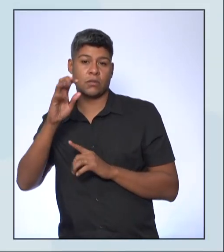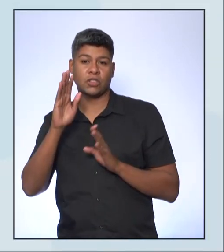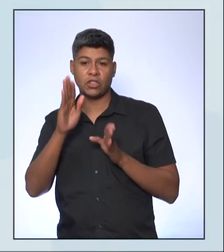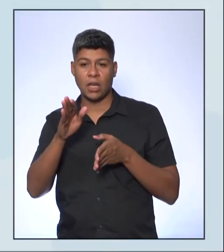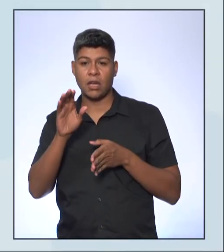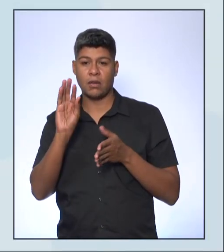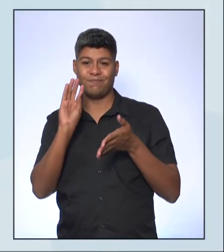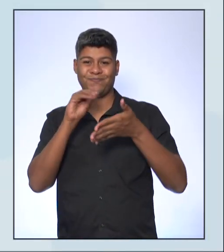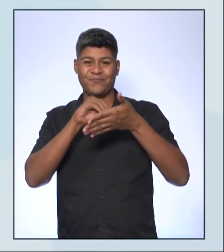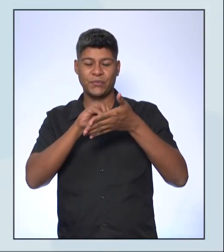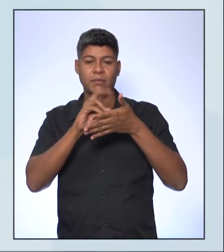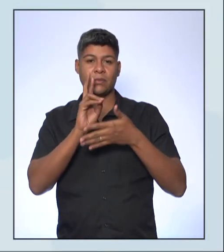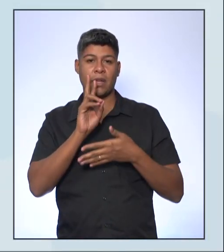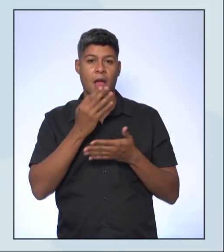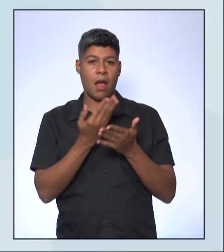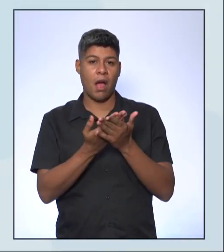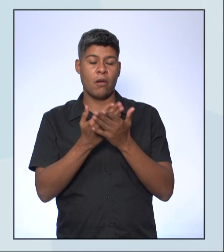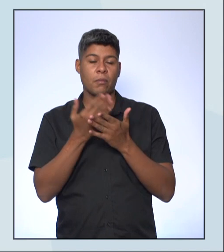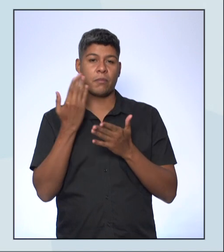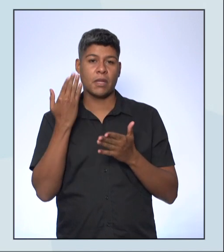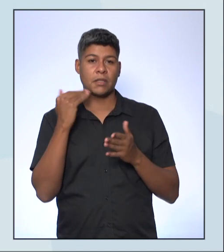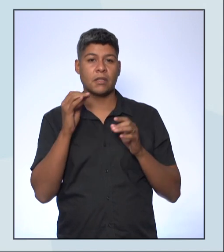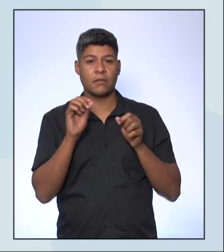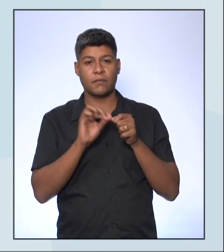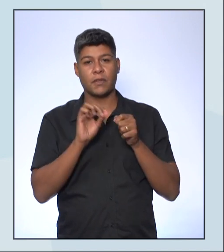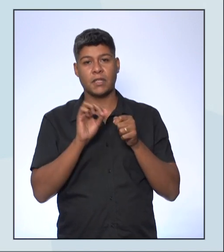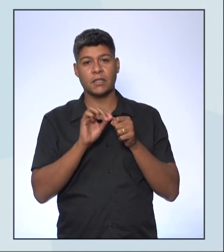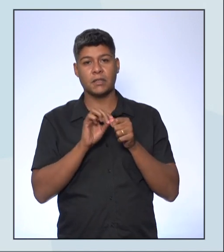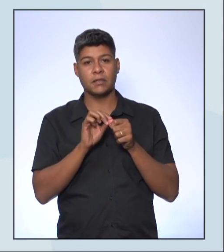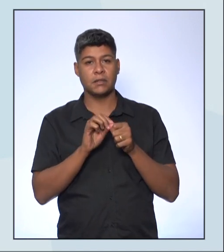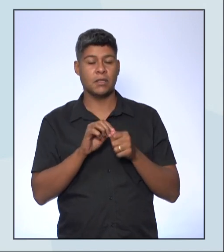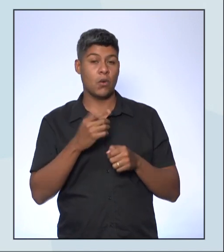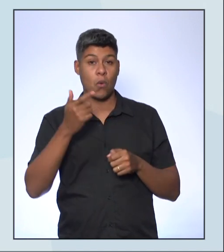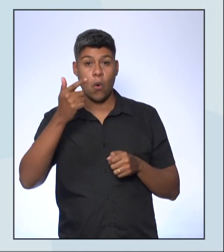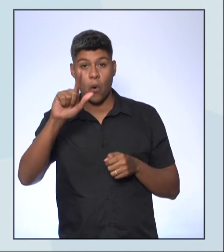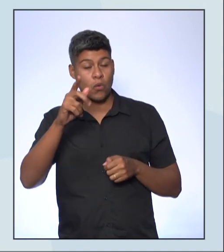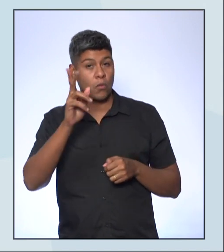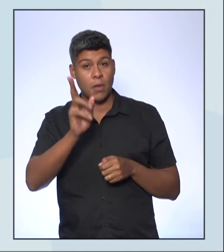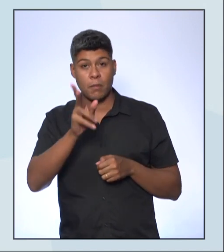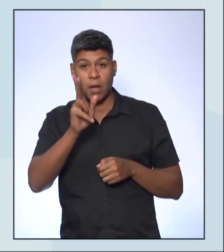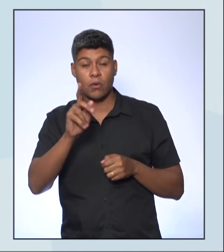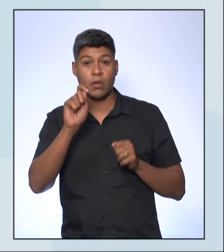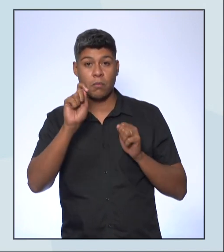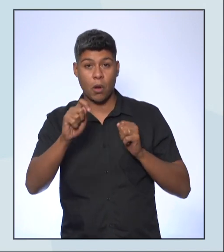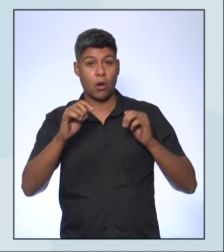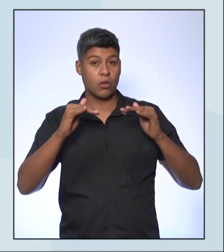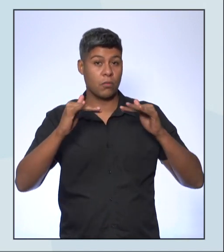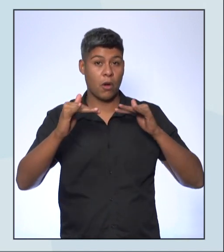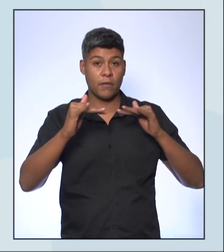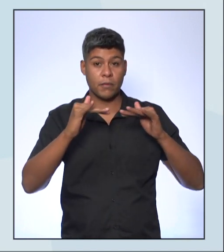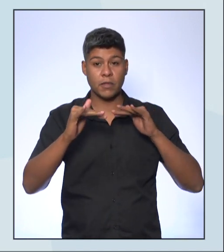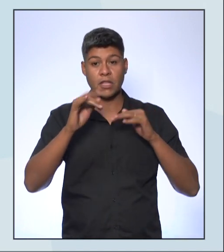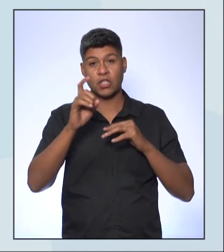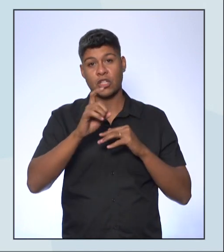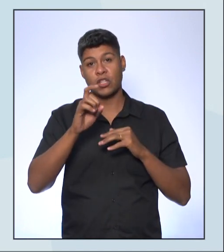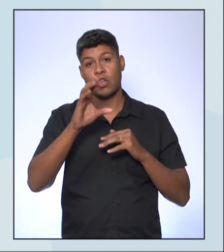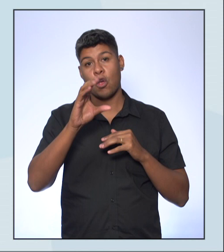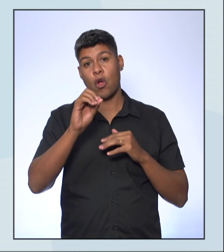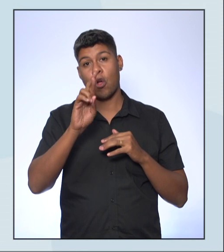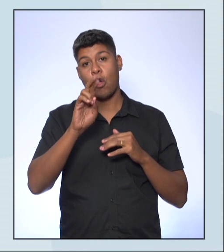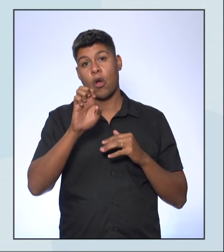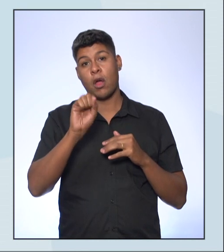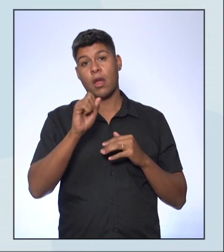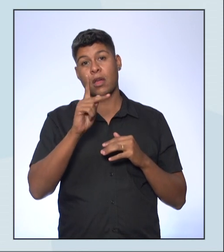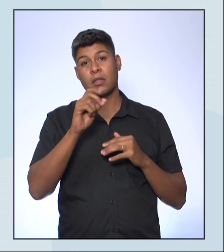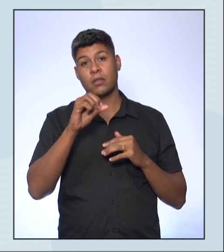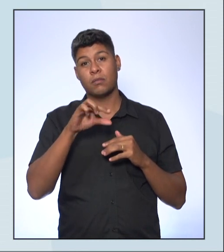já maioria tinha acertou feito, na aula né? passada. E na o letra outro B? é a mesma coisa. Então você pode movimentar a letra X no correspondente, ó. Eu movimentei